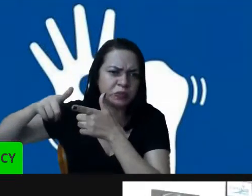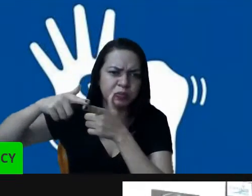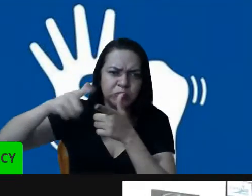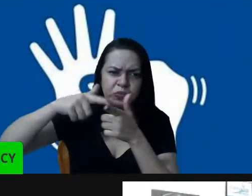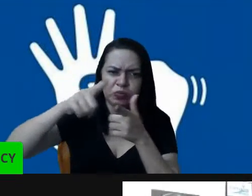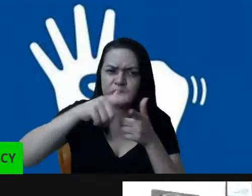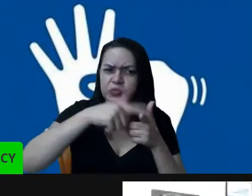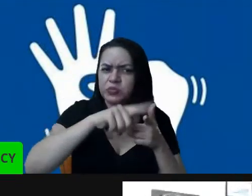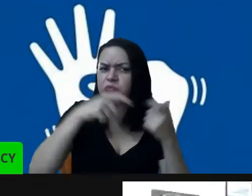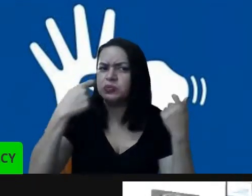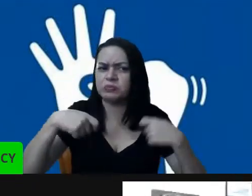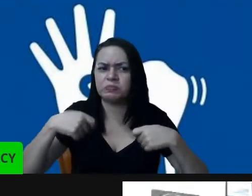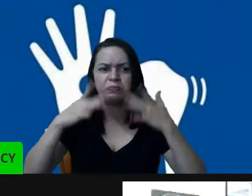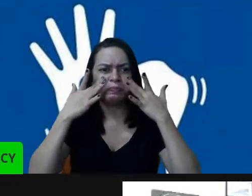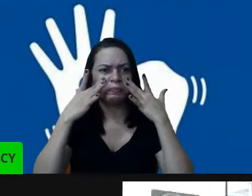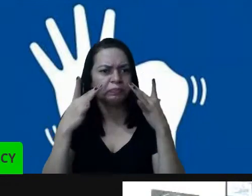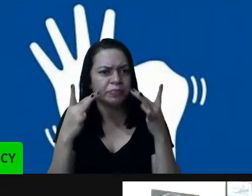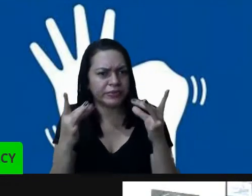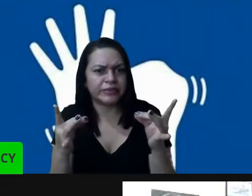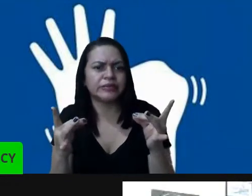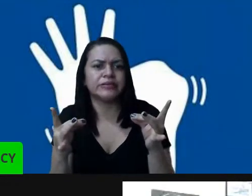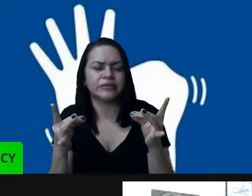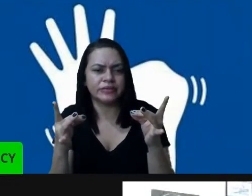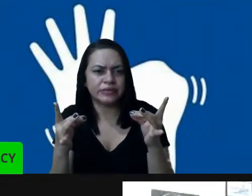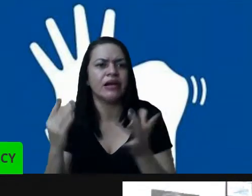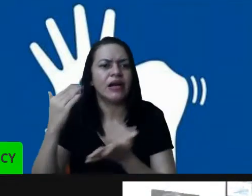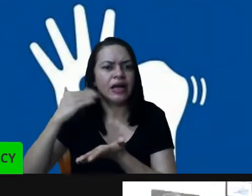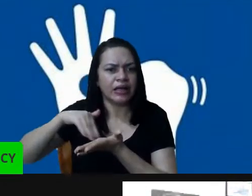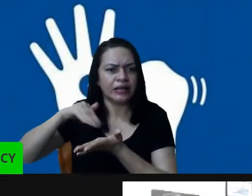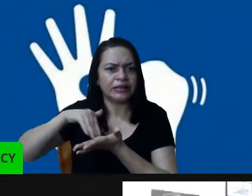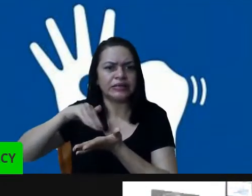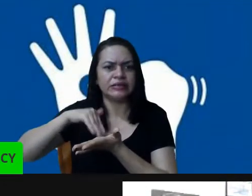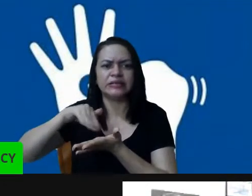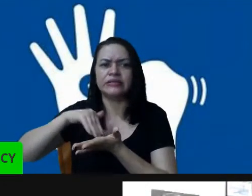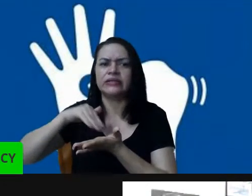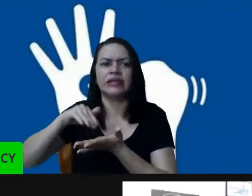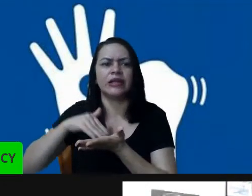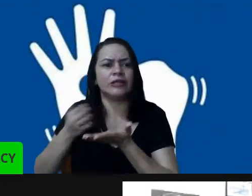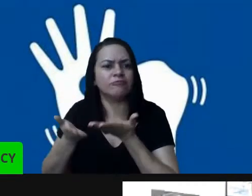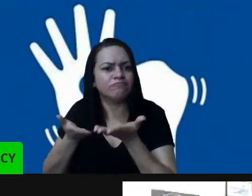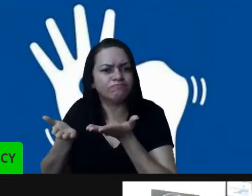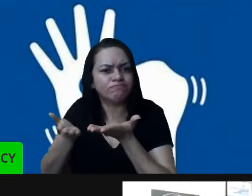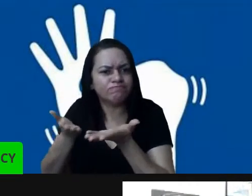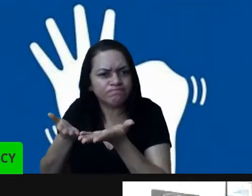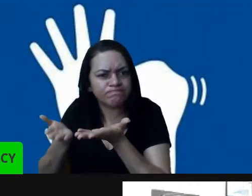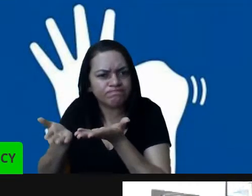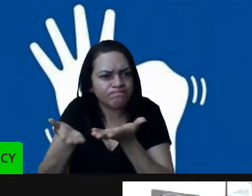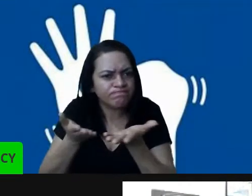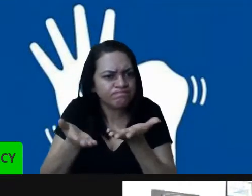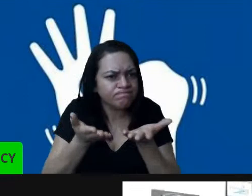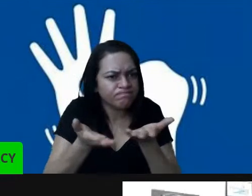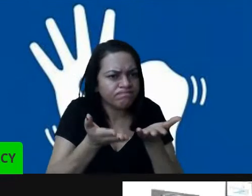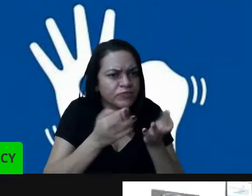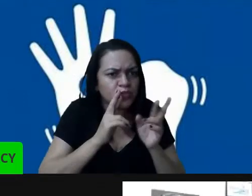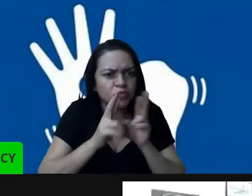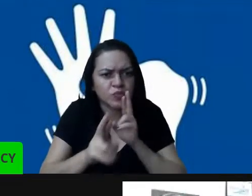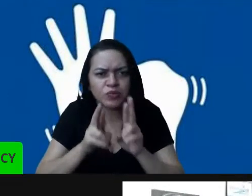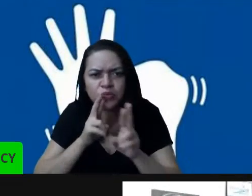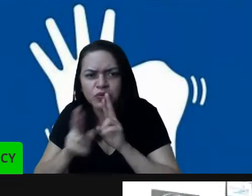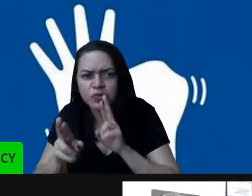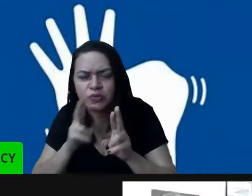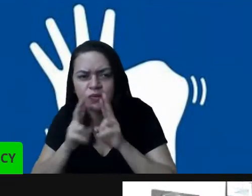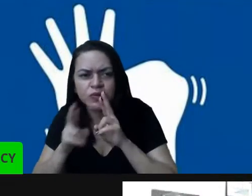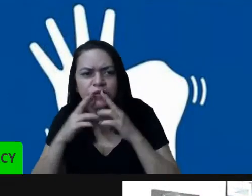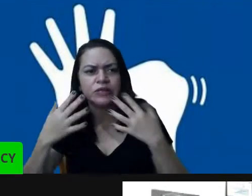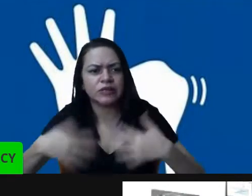atenção e a secretaria ali tentando minimamente solucionar e em home office ela